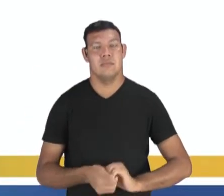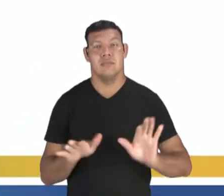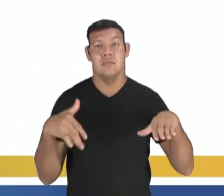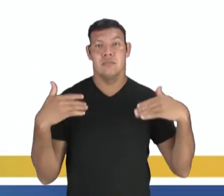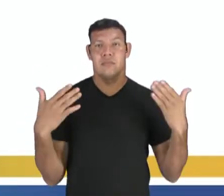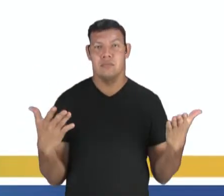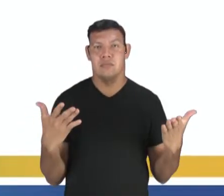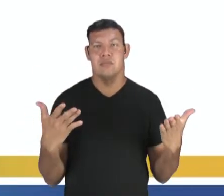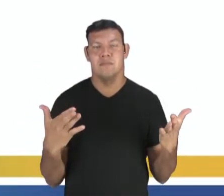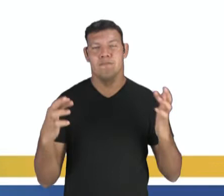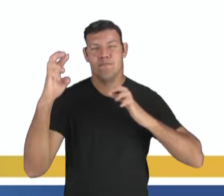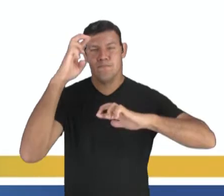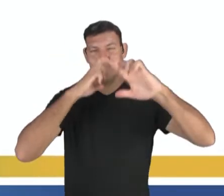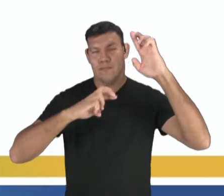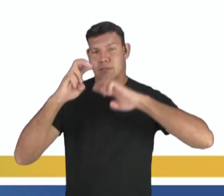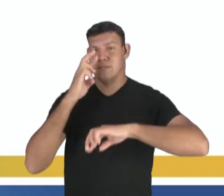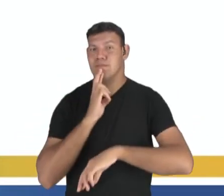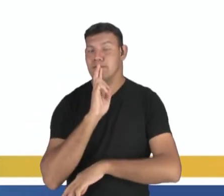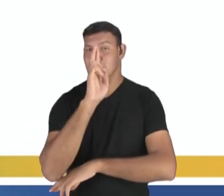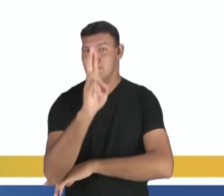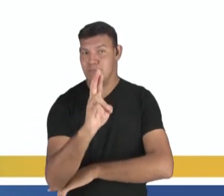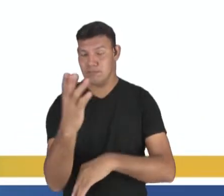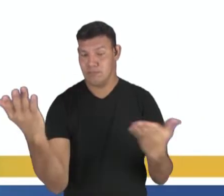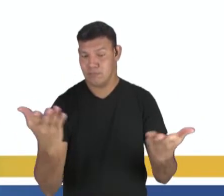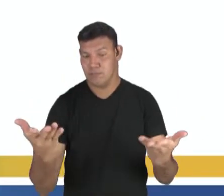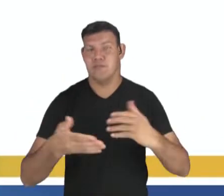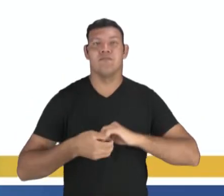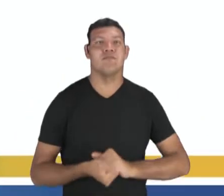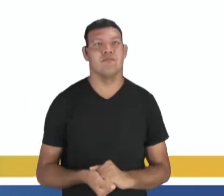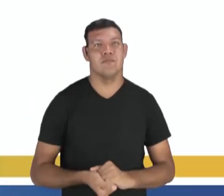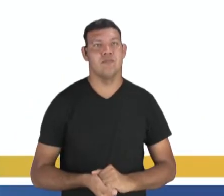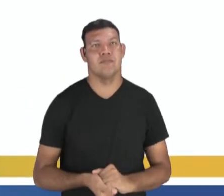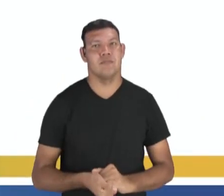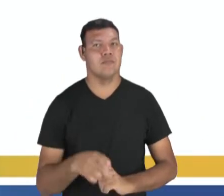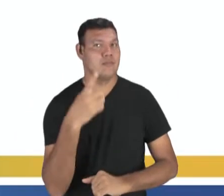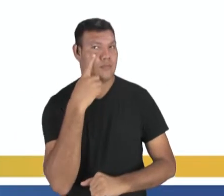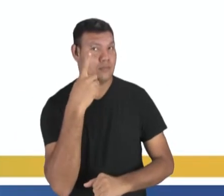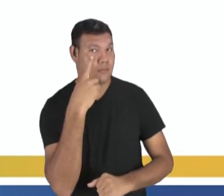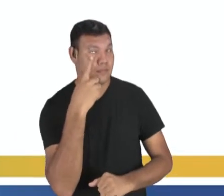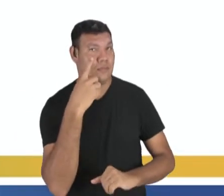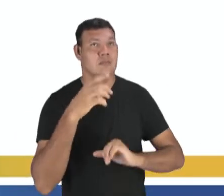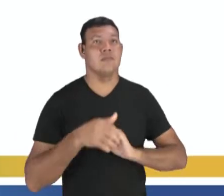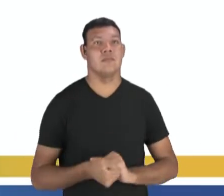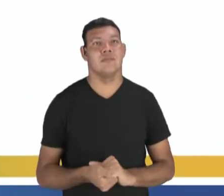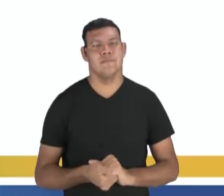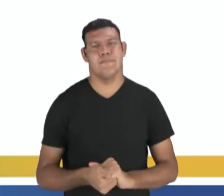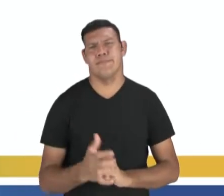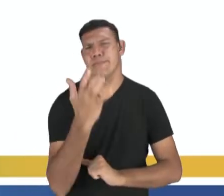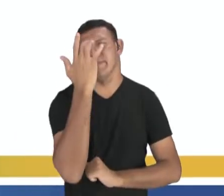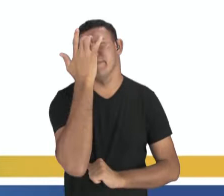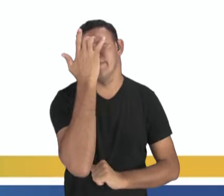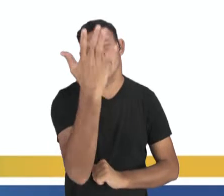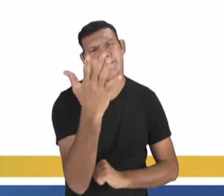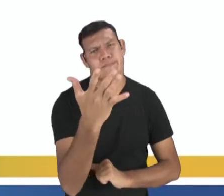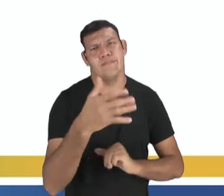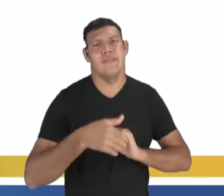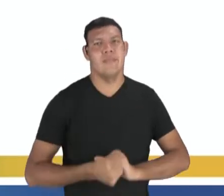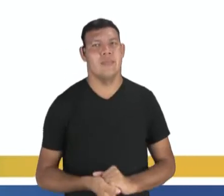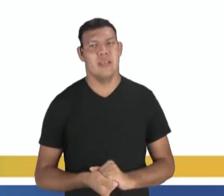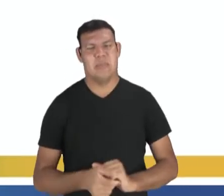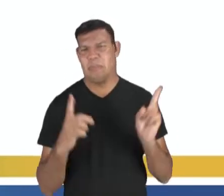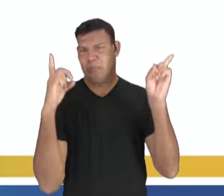bom então aí nós vamos dar uma olhada lá na resposta Então observa aí pessoal que ela é bem fácil